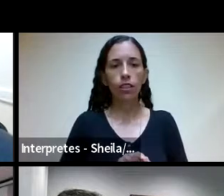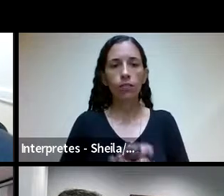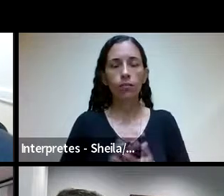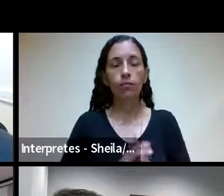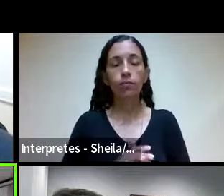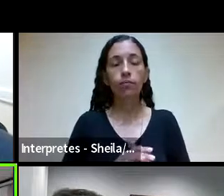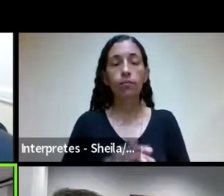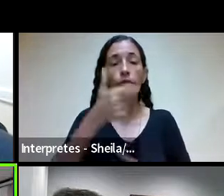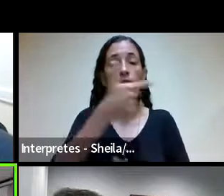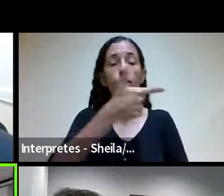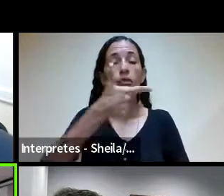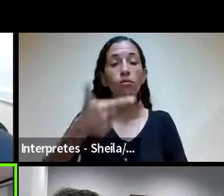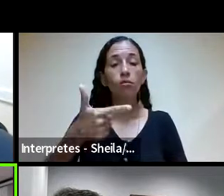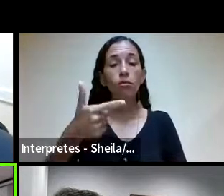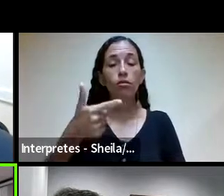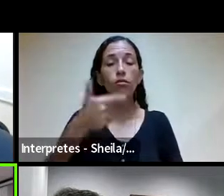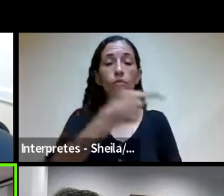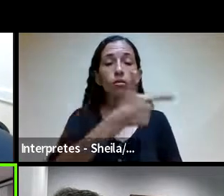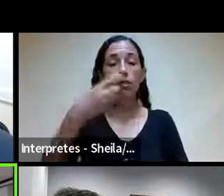22 e 23.